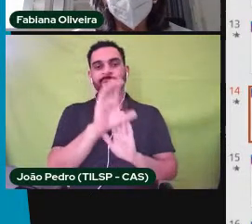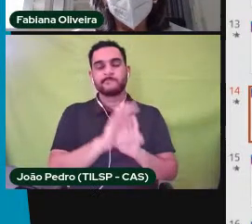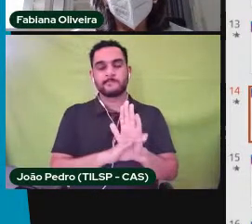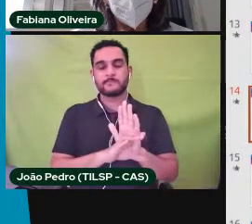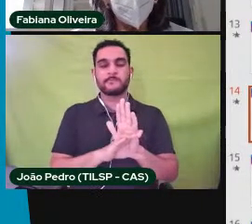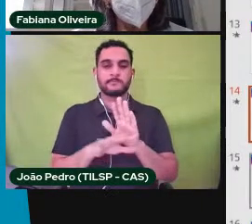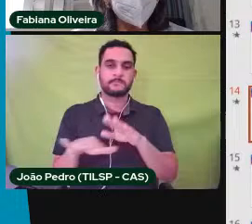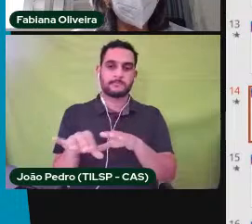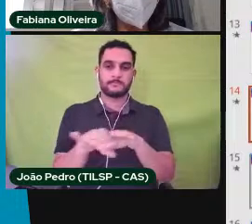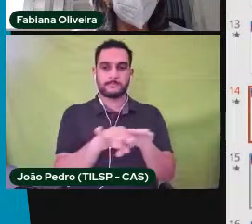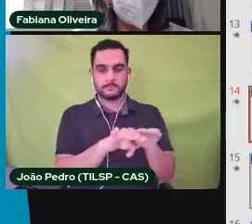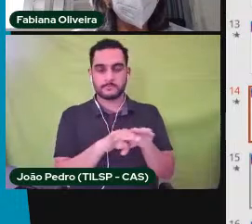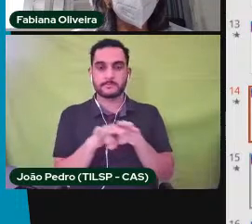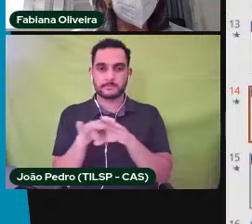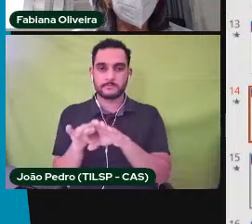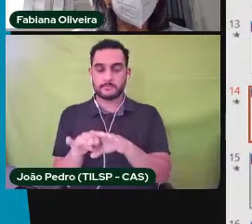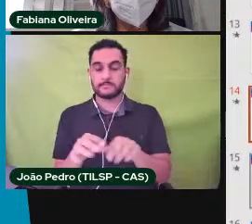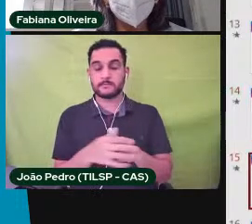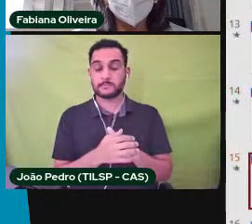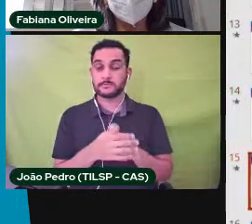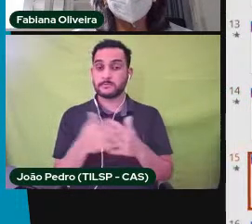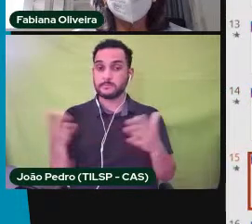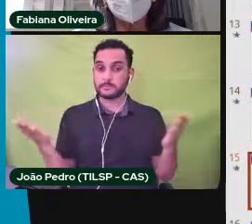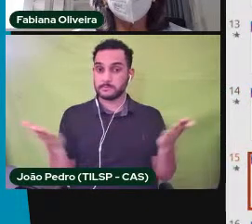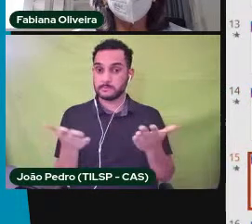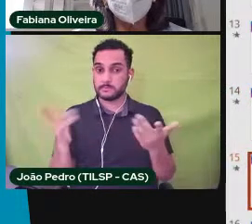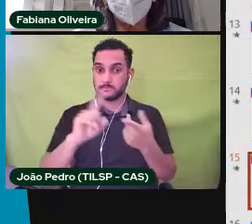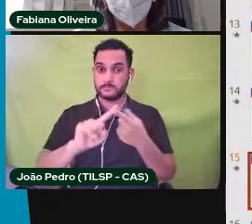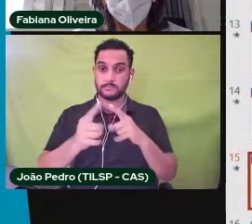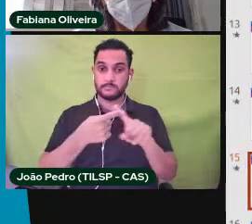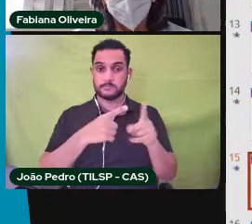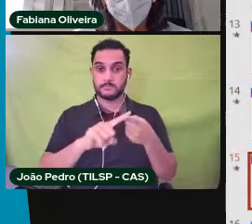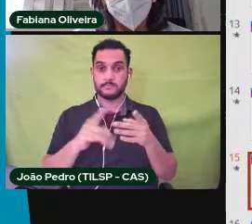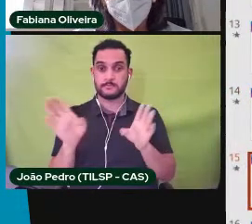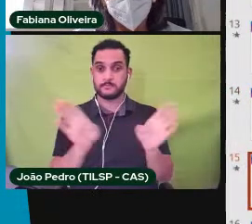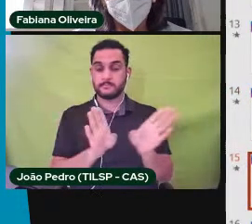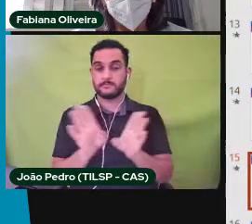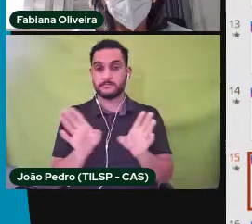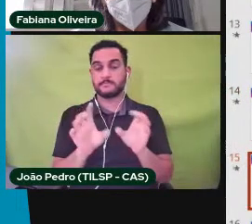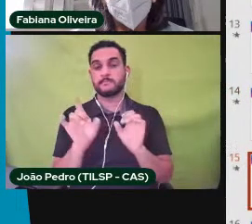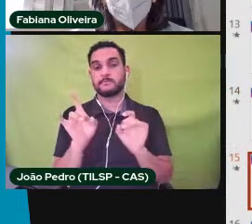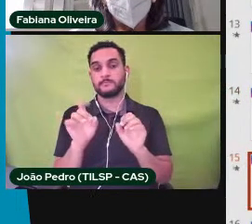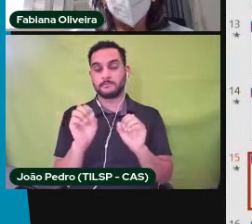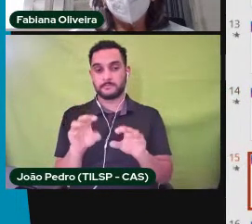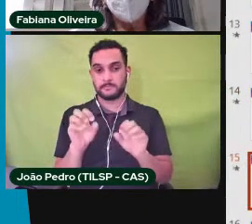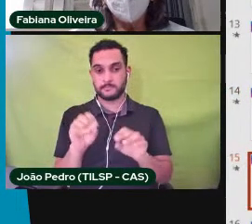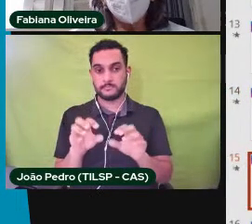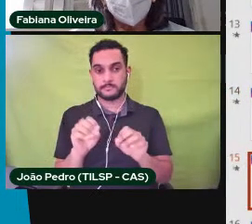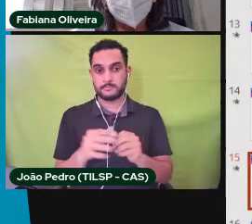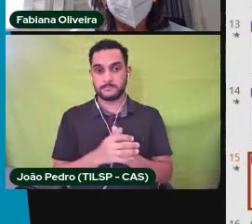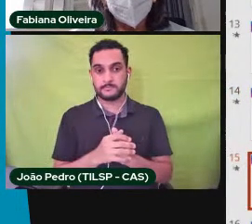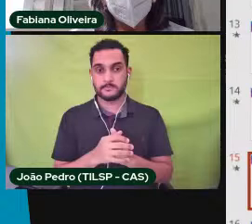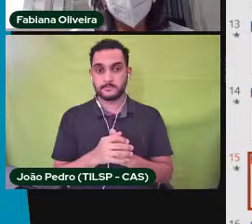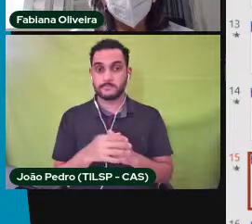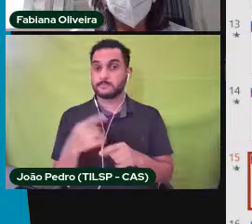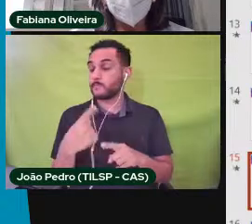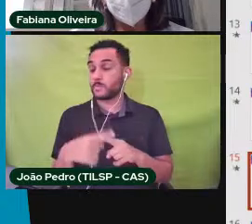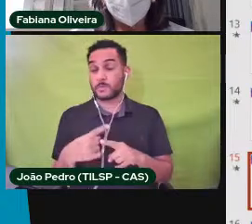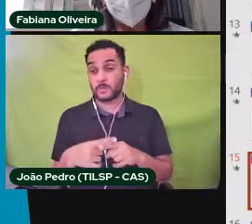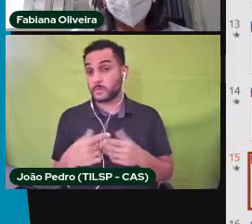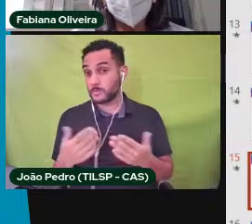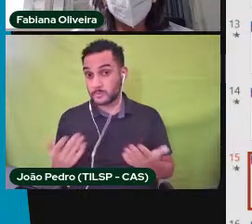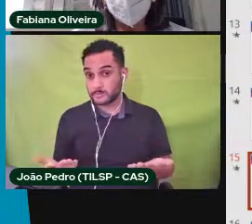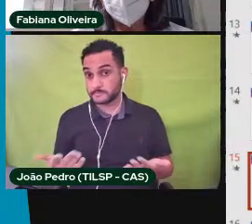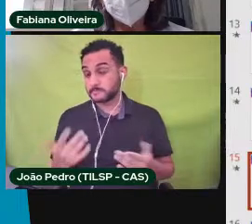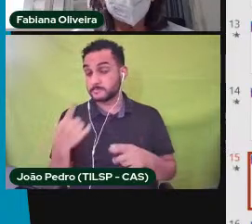igualdade. Hoje está em grande discussão a acessibilidade no ensino. Por quê? Porque